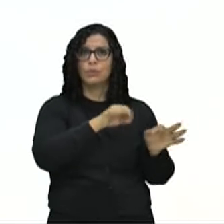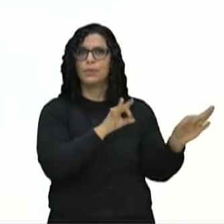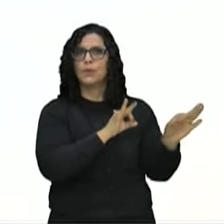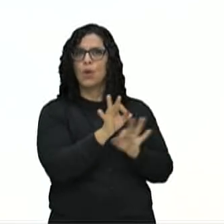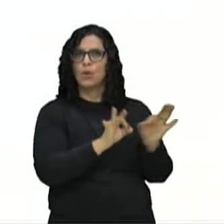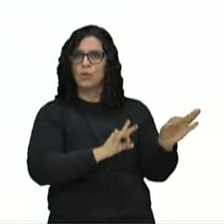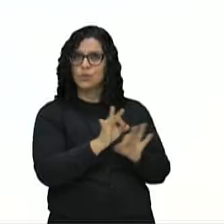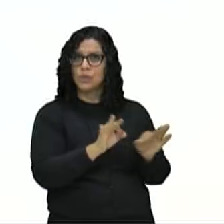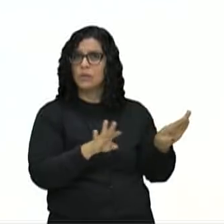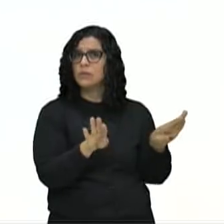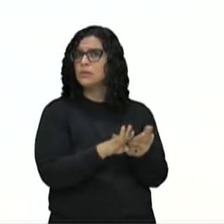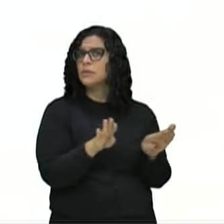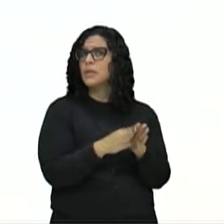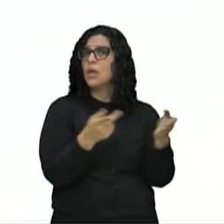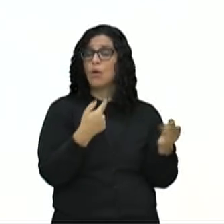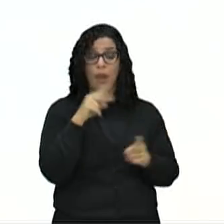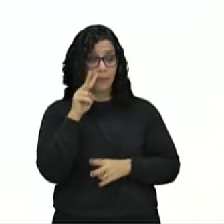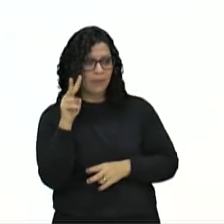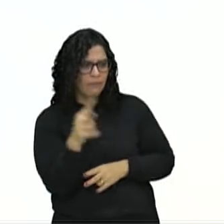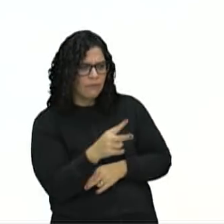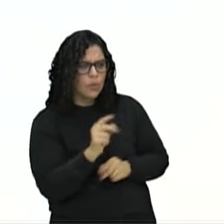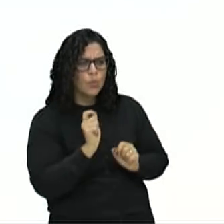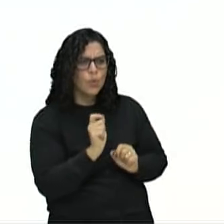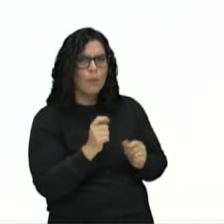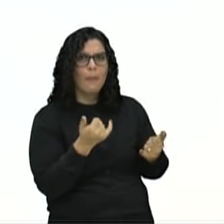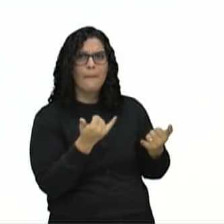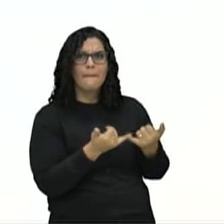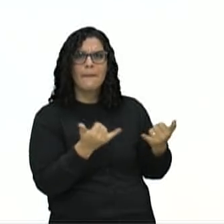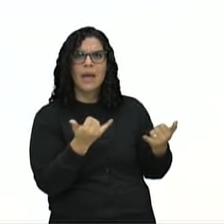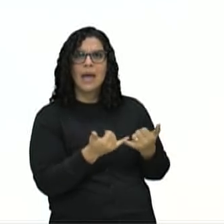projetos, porque me via